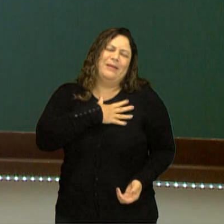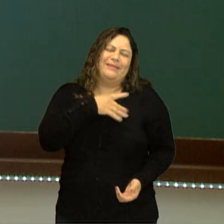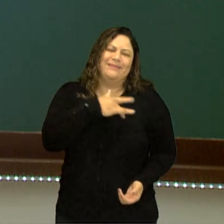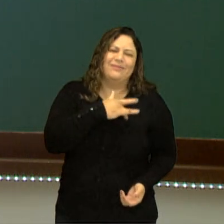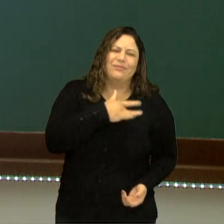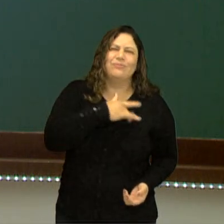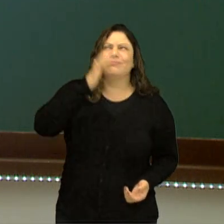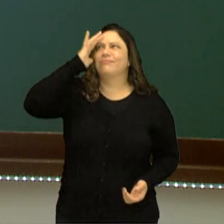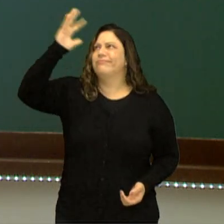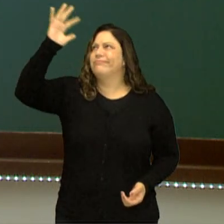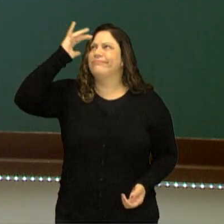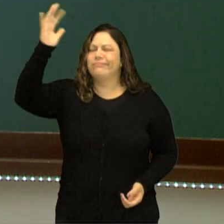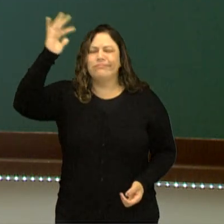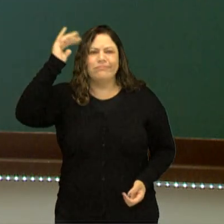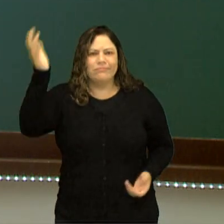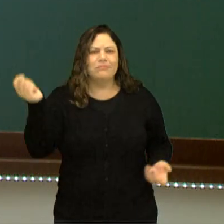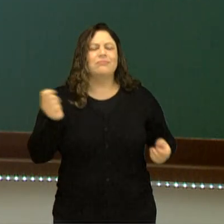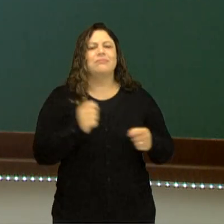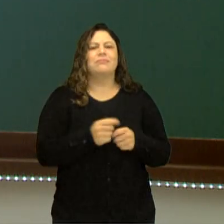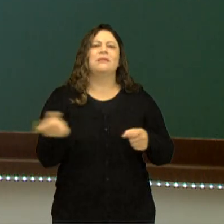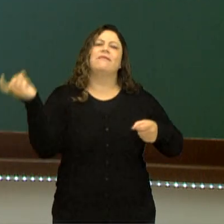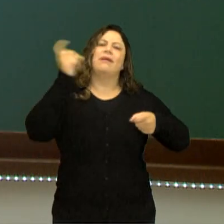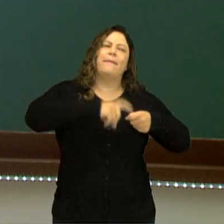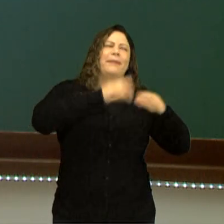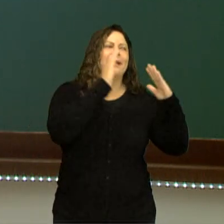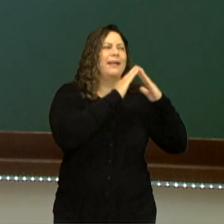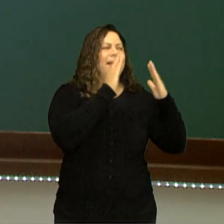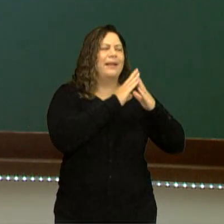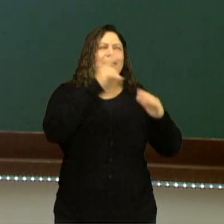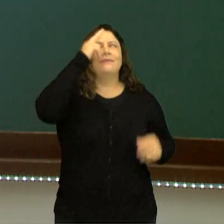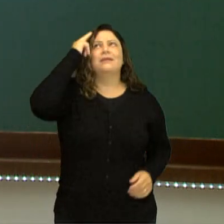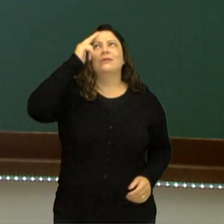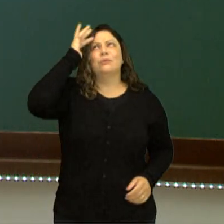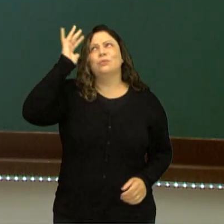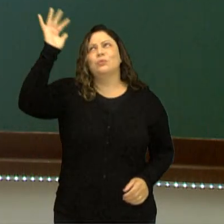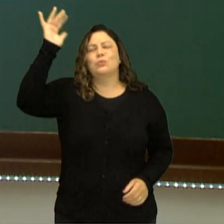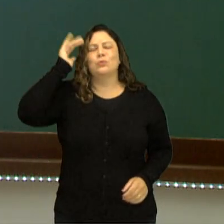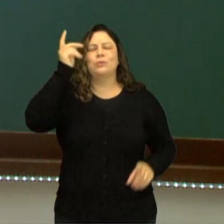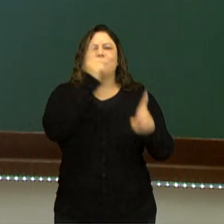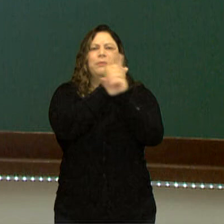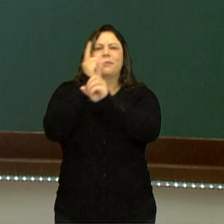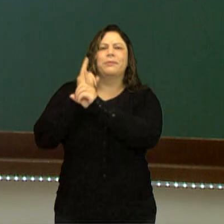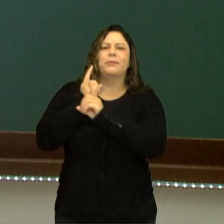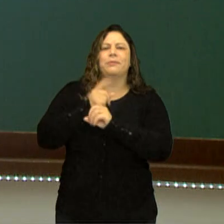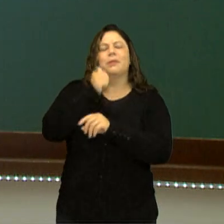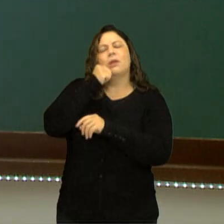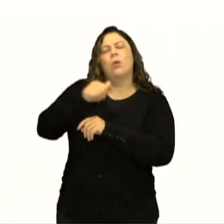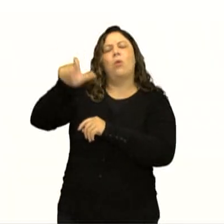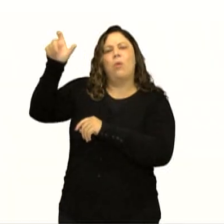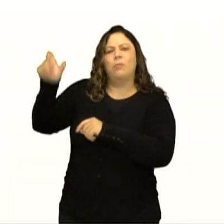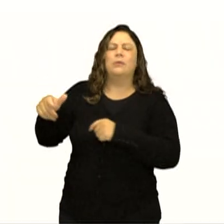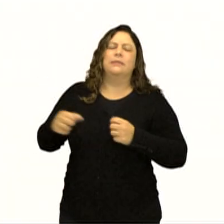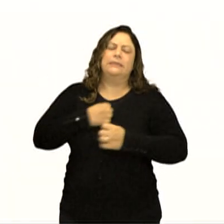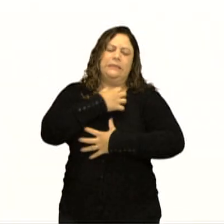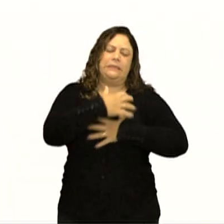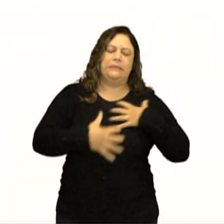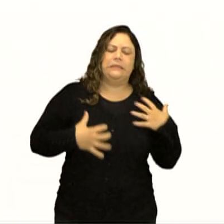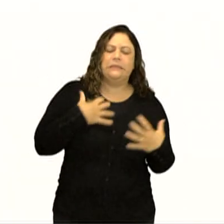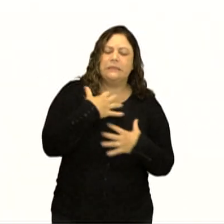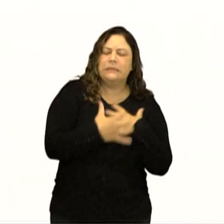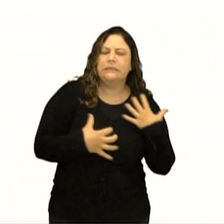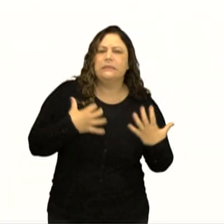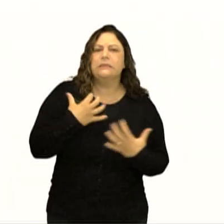também é sonhador, porque ele vai para casa e fica sonhando, imaginando o seu encontro com a dama. Ele é ansioso, porque ele fica